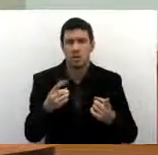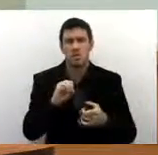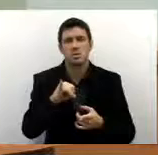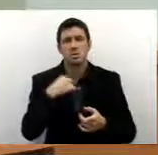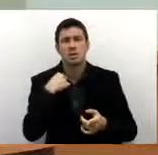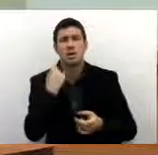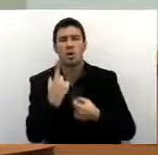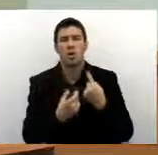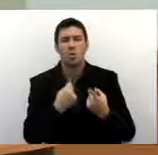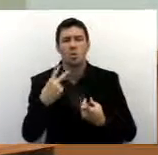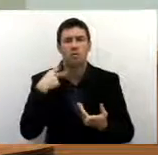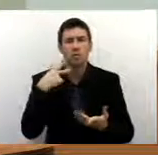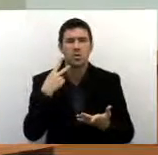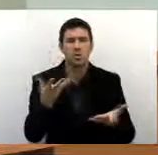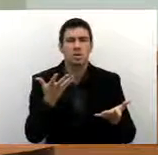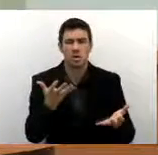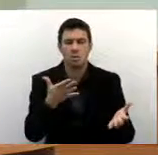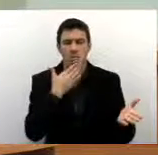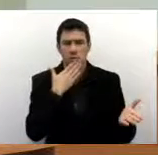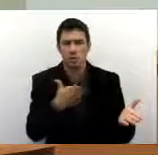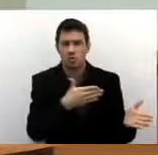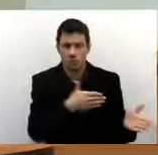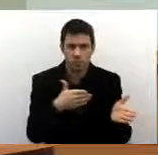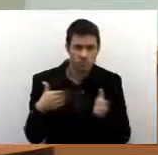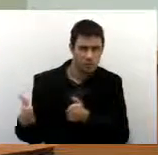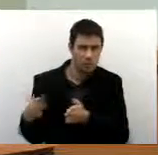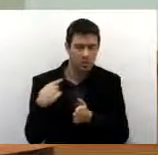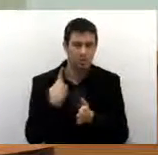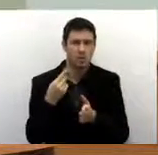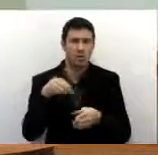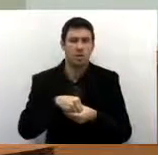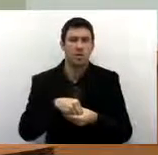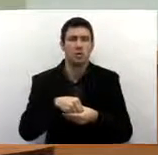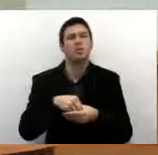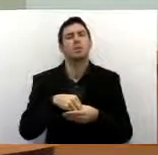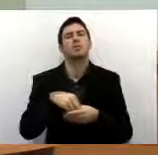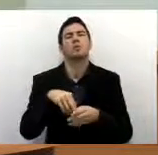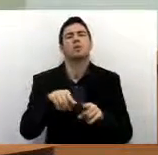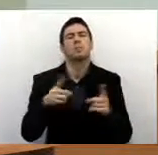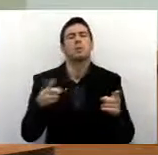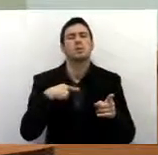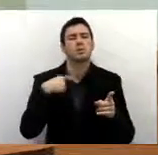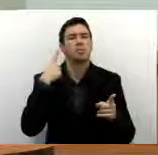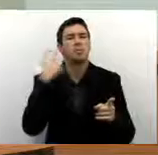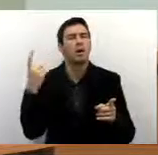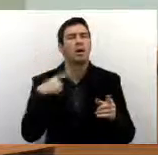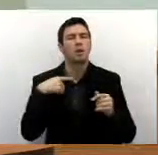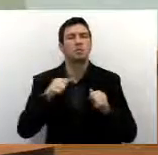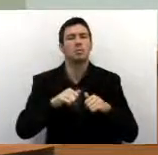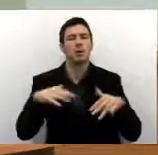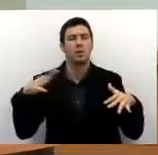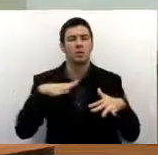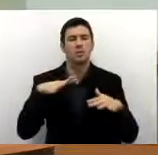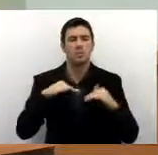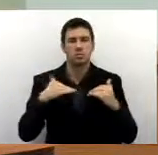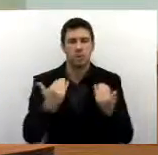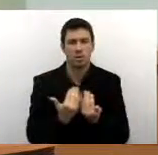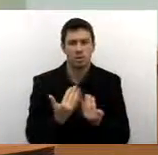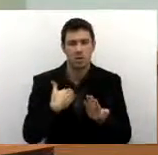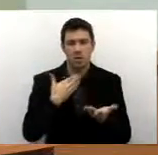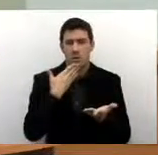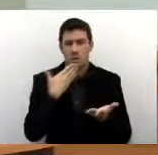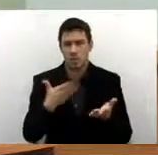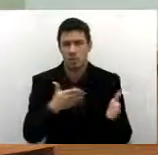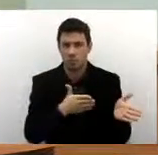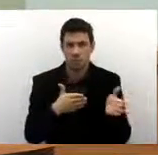nobre vereador quiser pedir pela ordem, regimentalmente que faça dali, mas devido ao barulho da casa, tem hora que a gente não escuta aqui em cima. Eu pedi pela